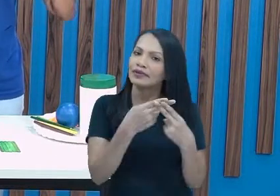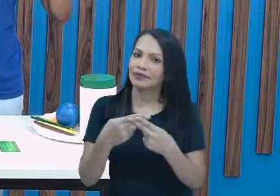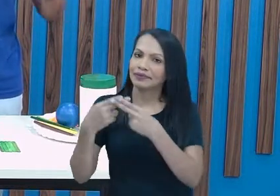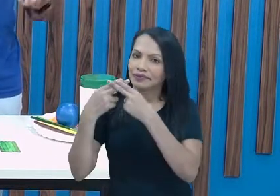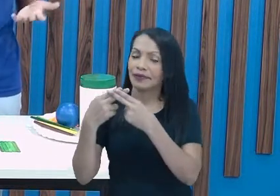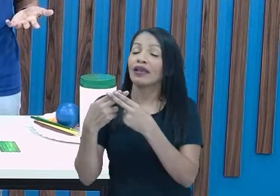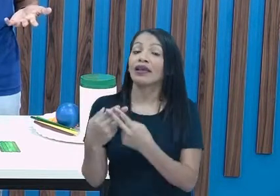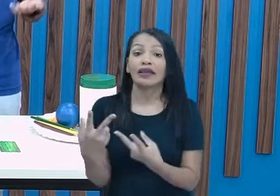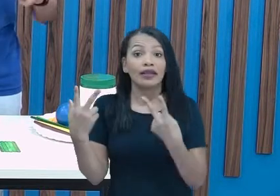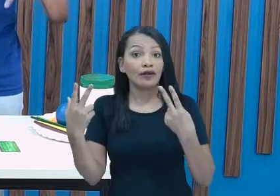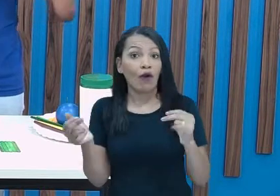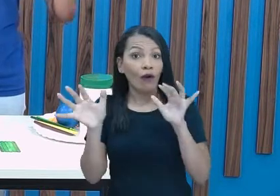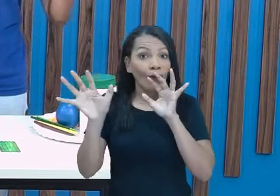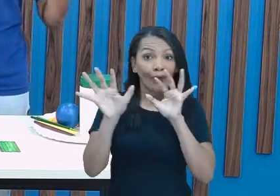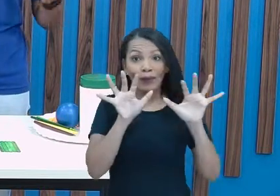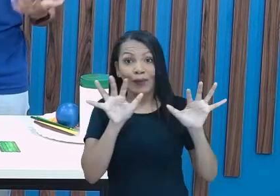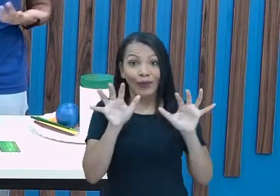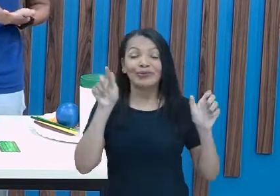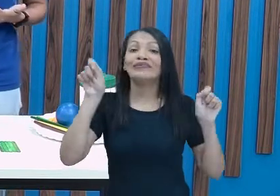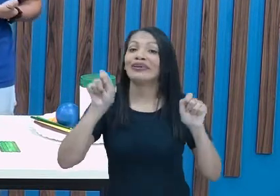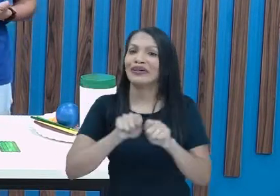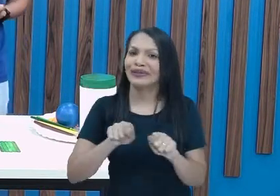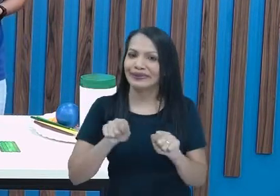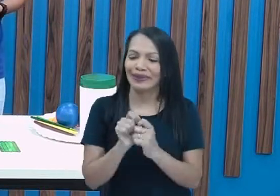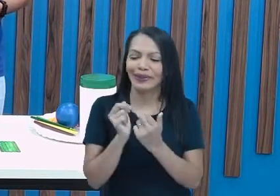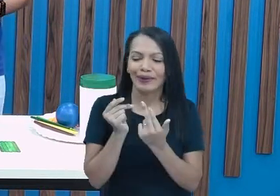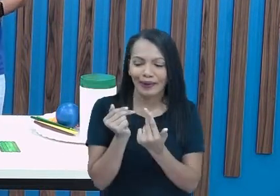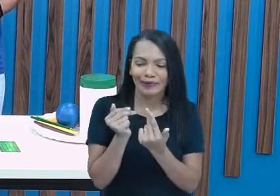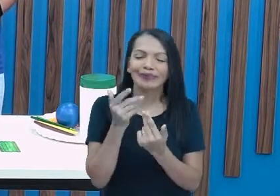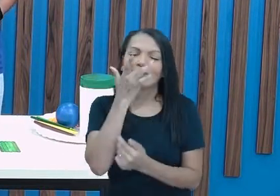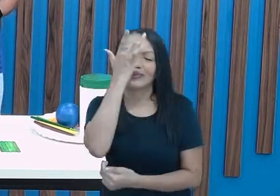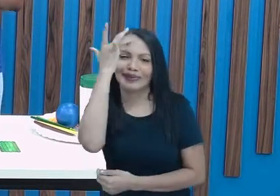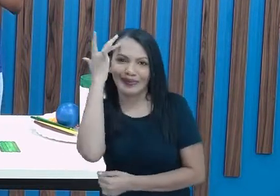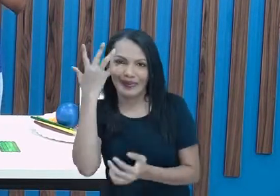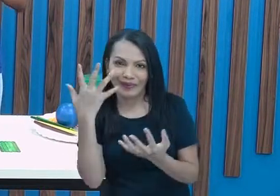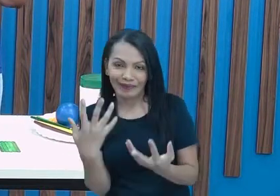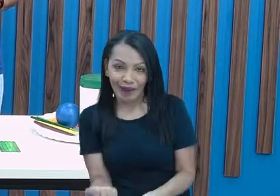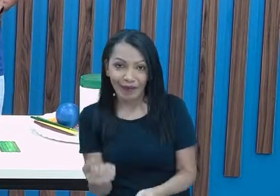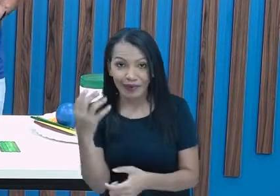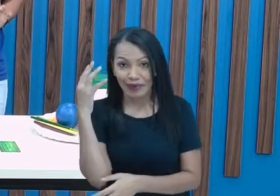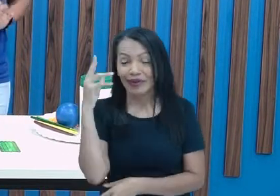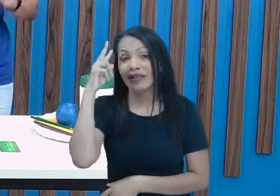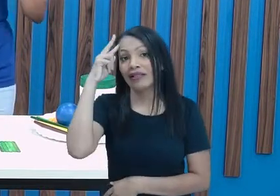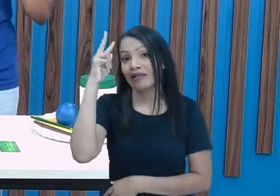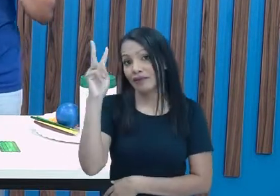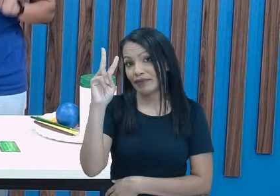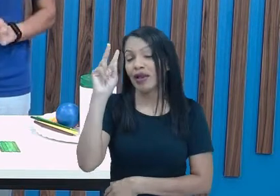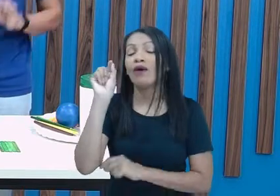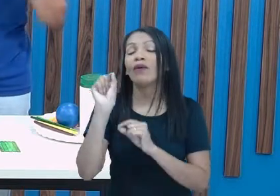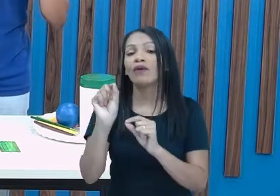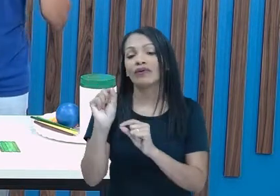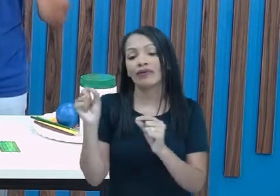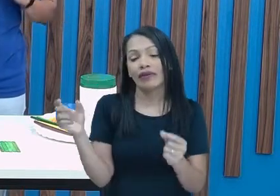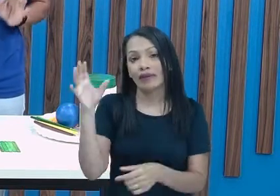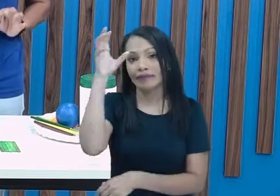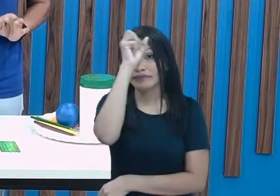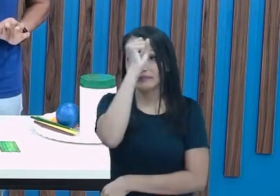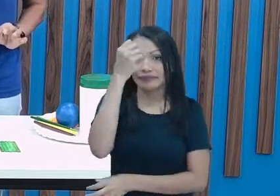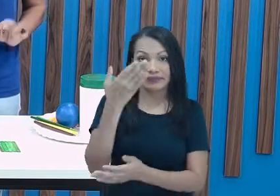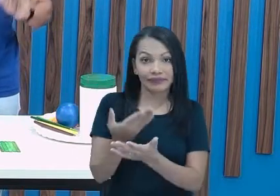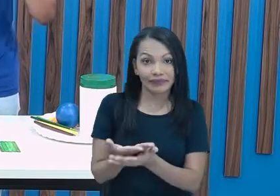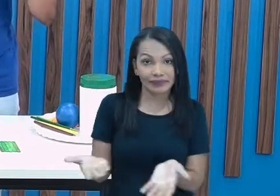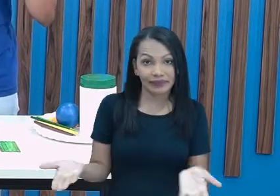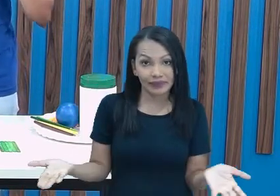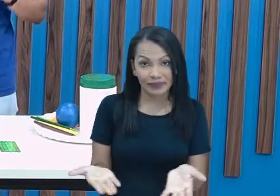igual o monstro fazia com as pessoas, tá certo? Então, vamos lá. Relembrando o que foi que aprendemos na aula de